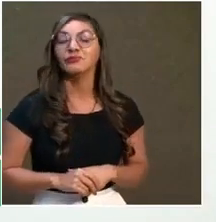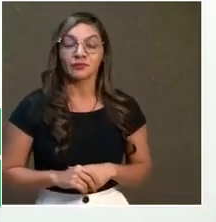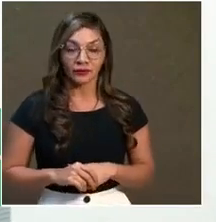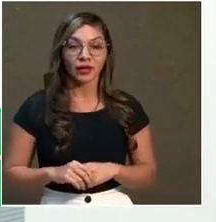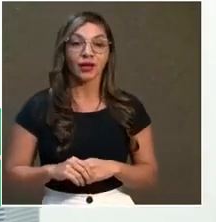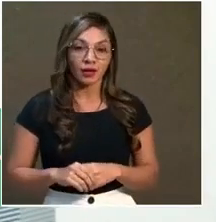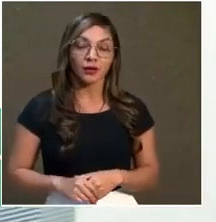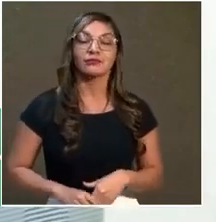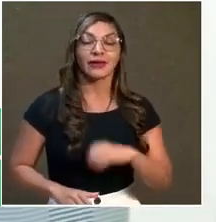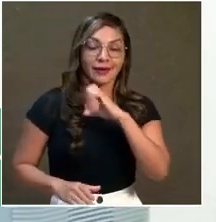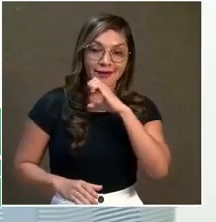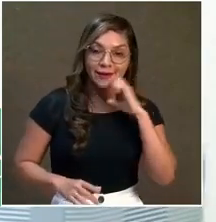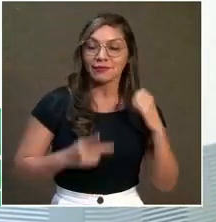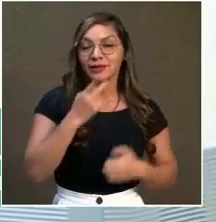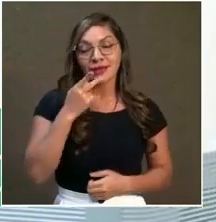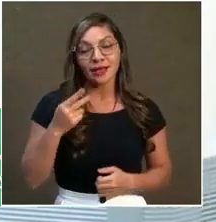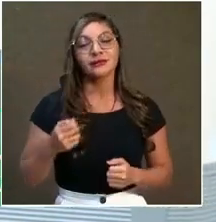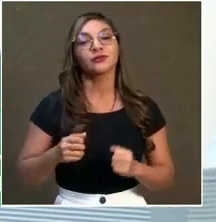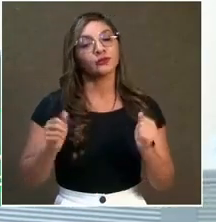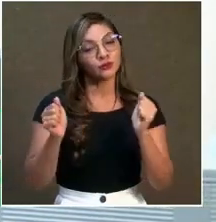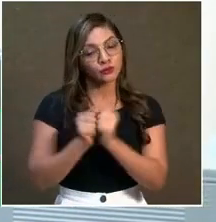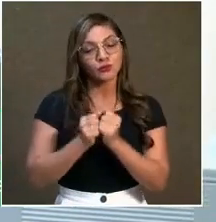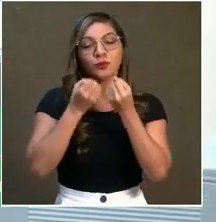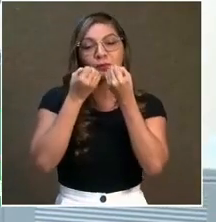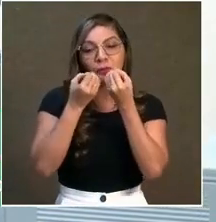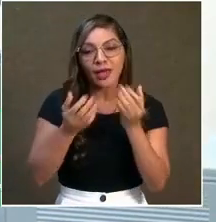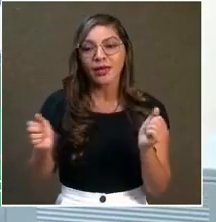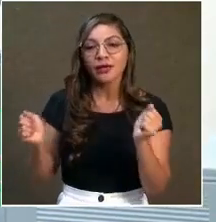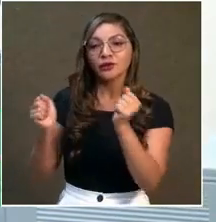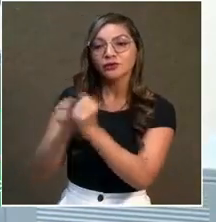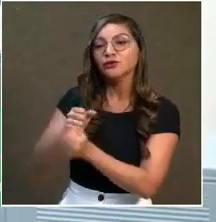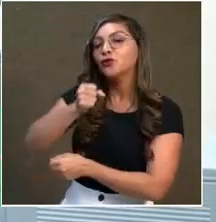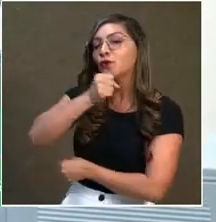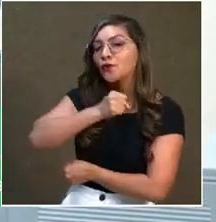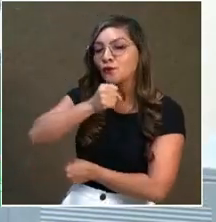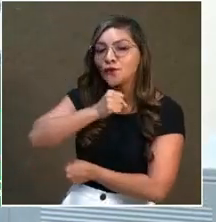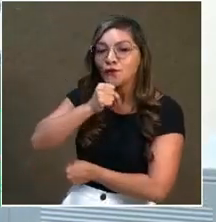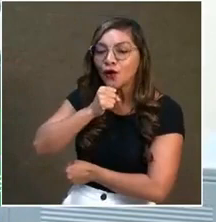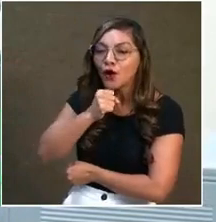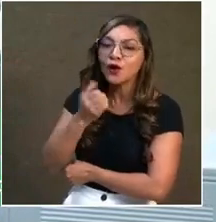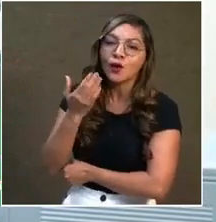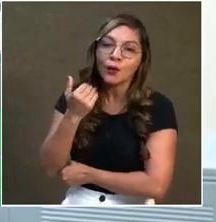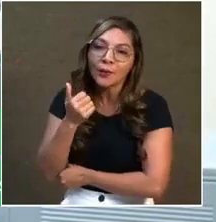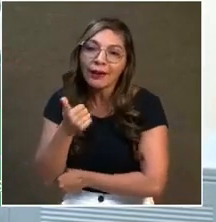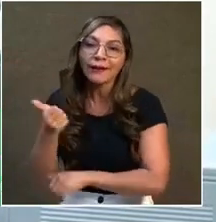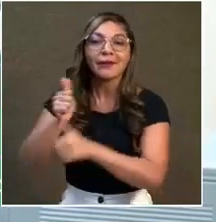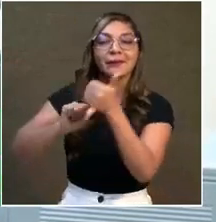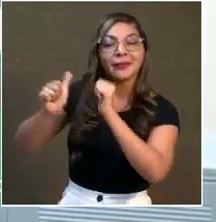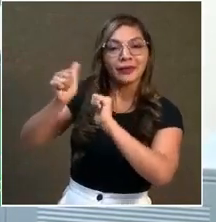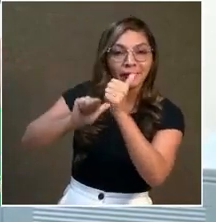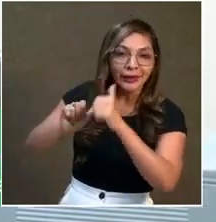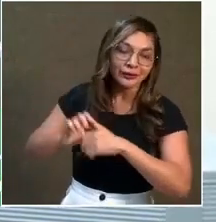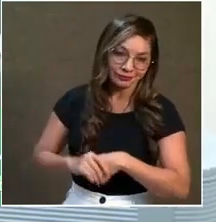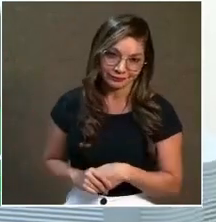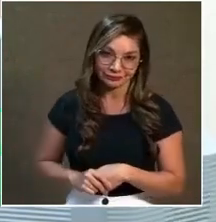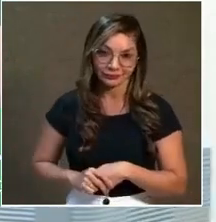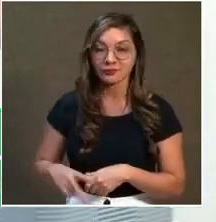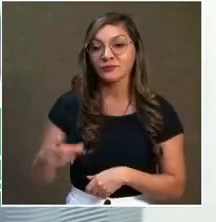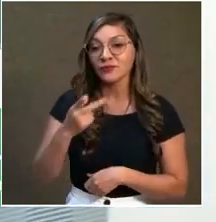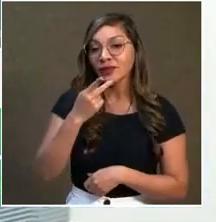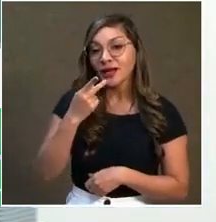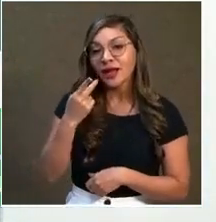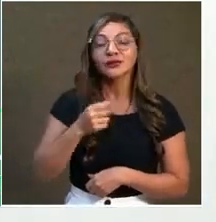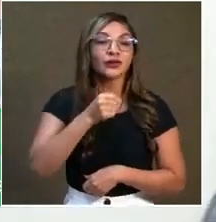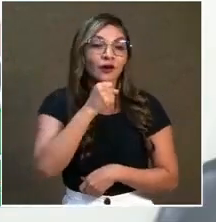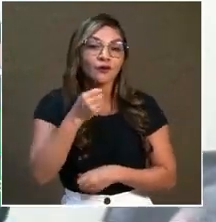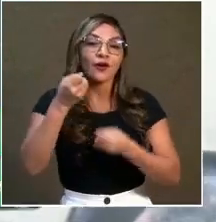bem, saíram inclusive com a avó, foram jantar, foram beber. Lembram que Cássio deixou claro, a avó